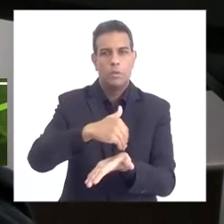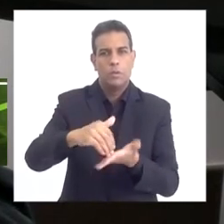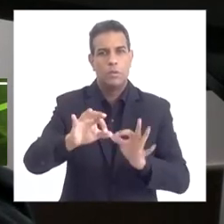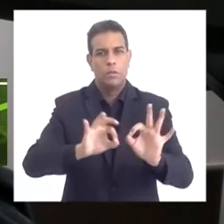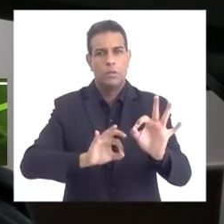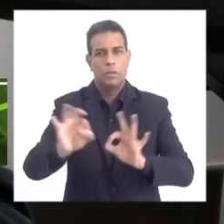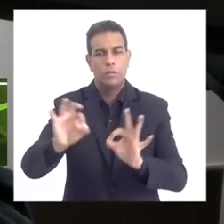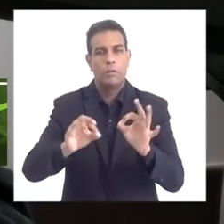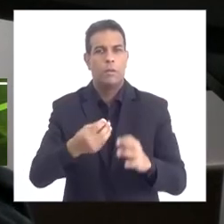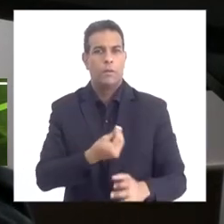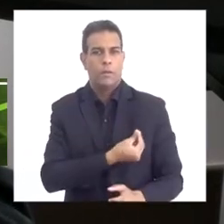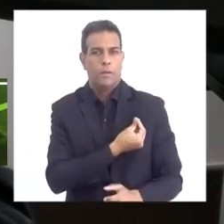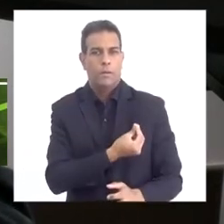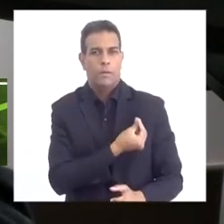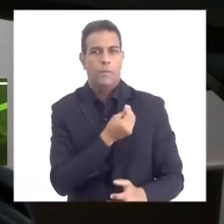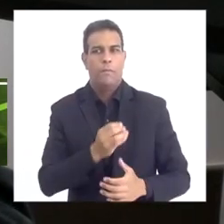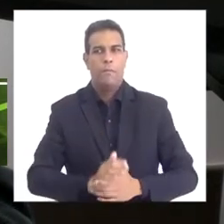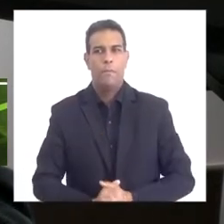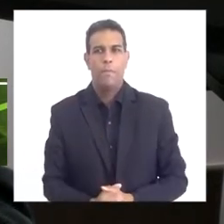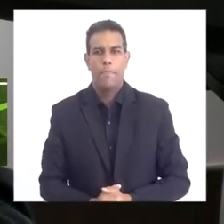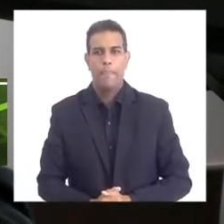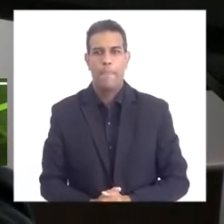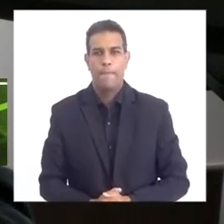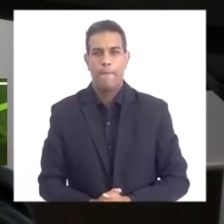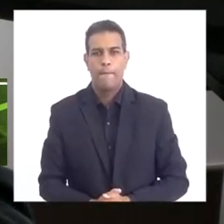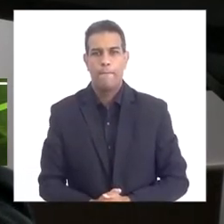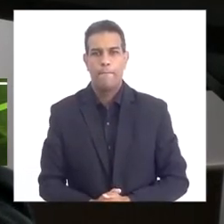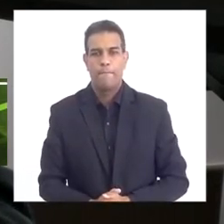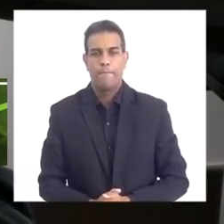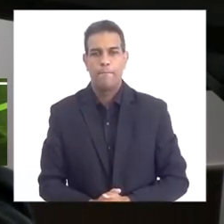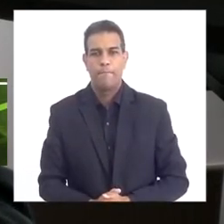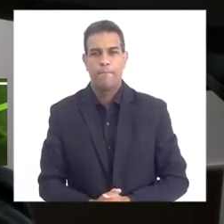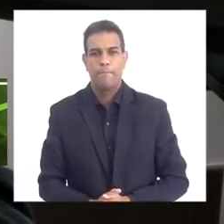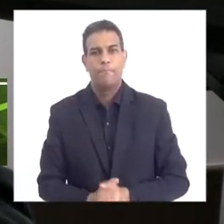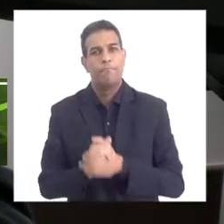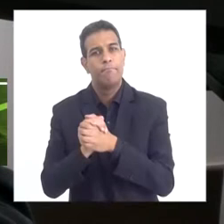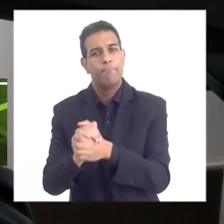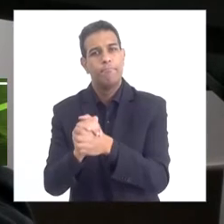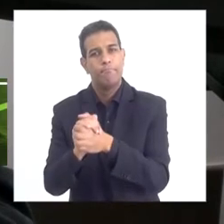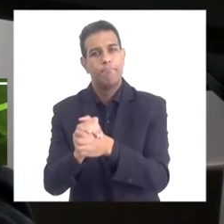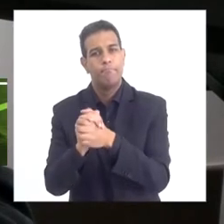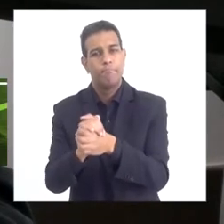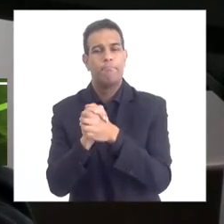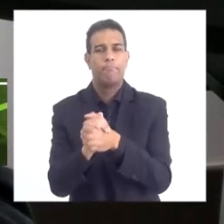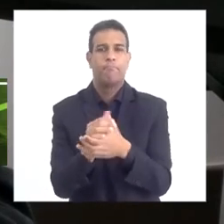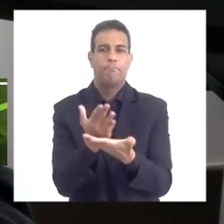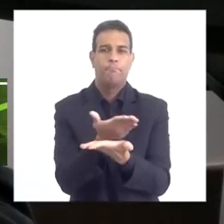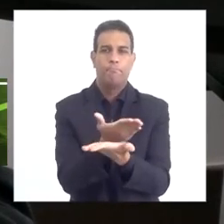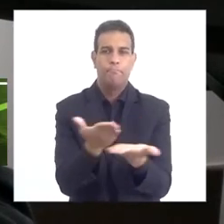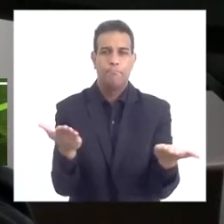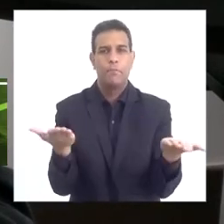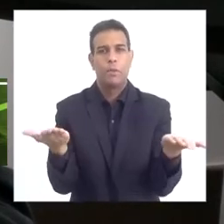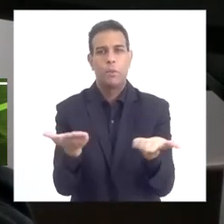Planejamento presente. Eu queria cumprimentar também, agora estou vendo aqui a